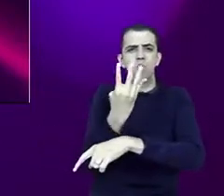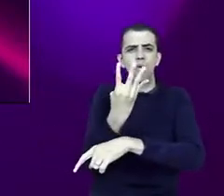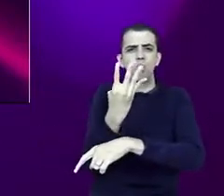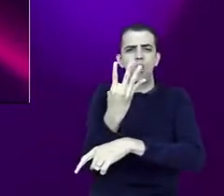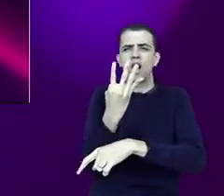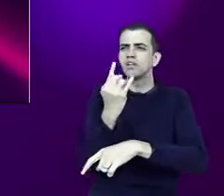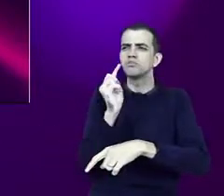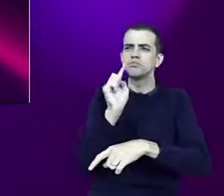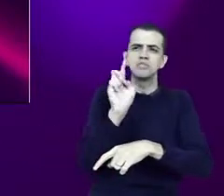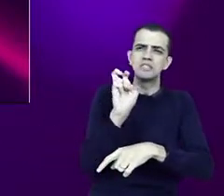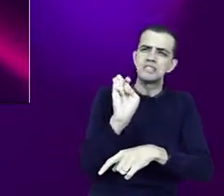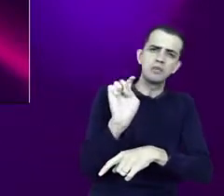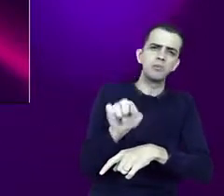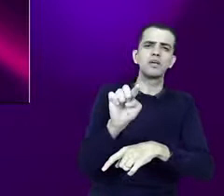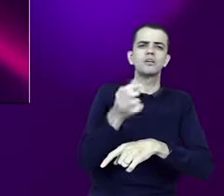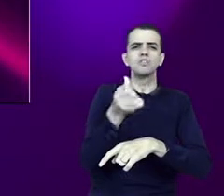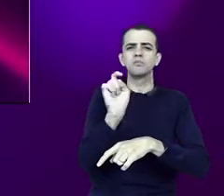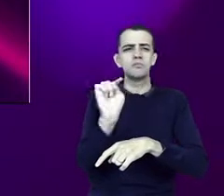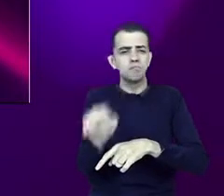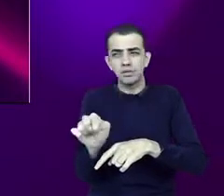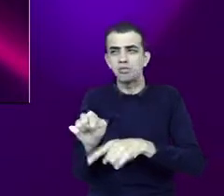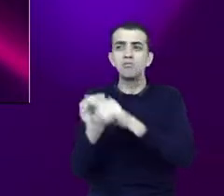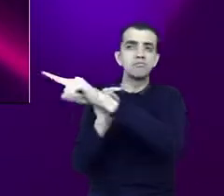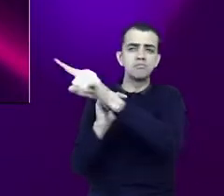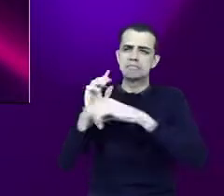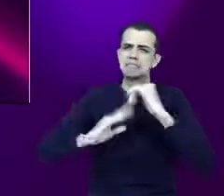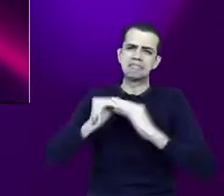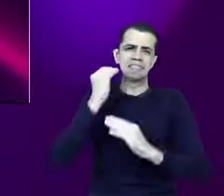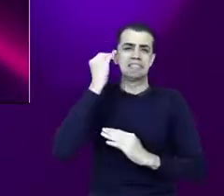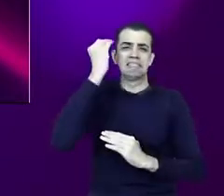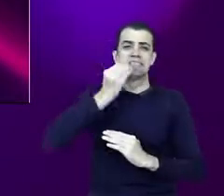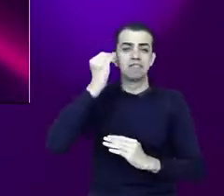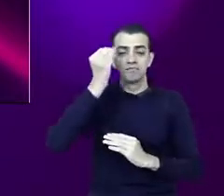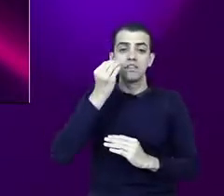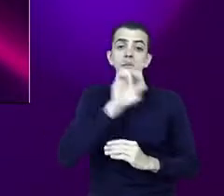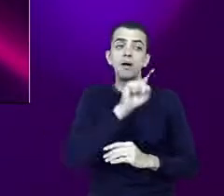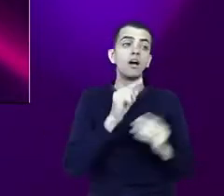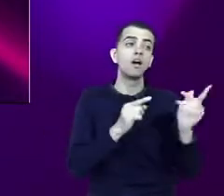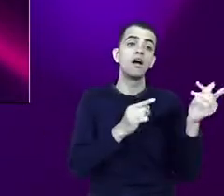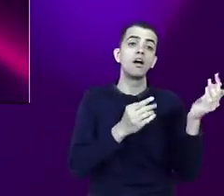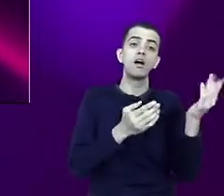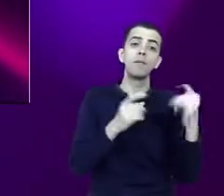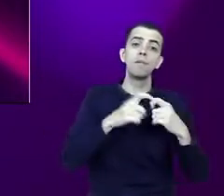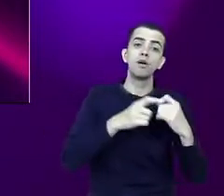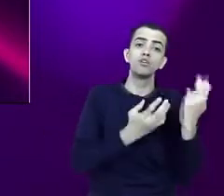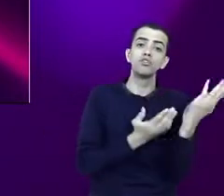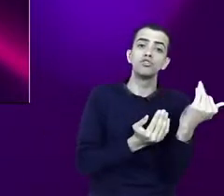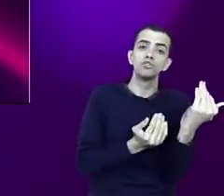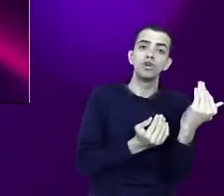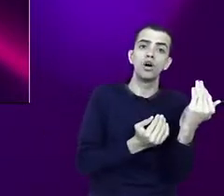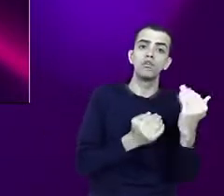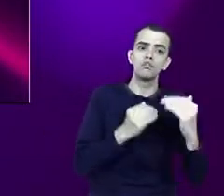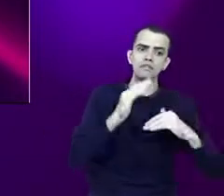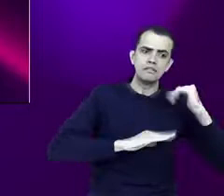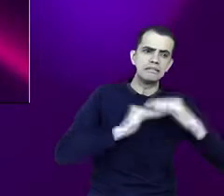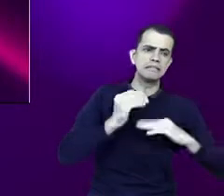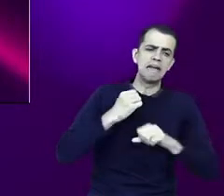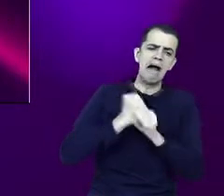vezes um cirurgião jovem com 100, 150 próteses, consegue ter o mesmo posicionamento. Então,